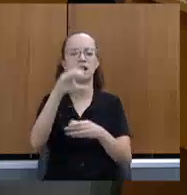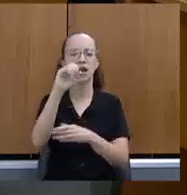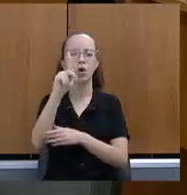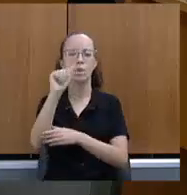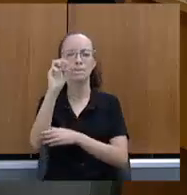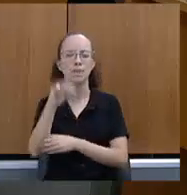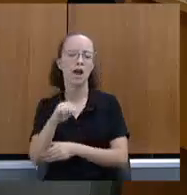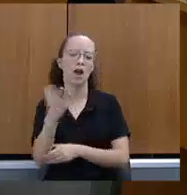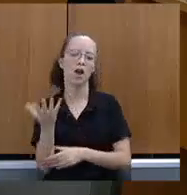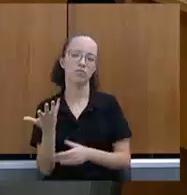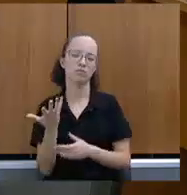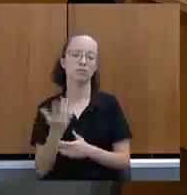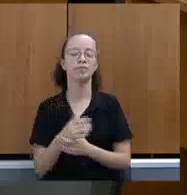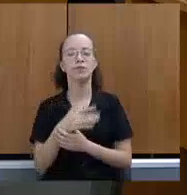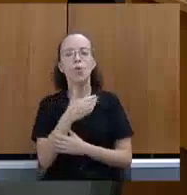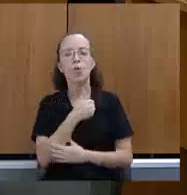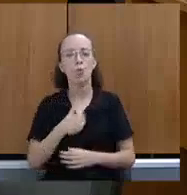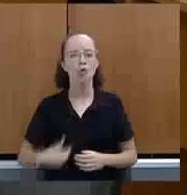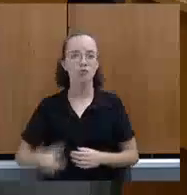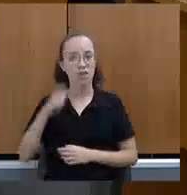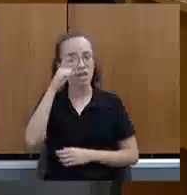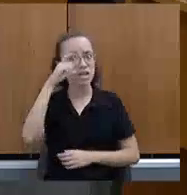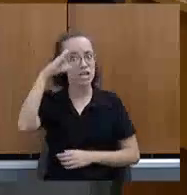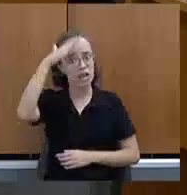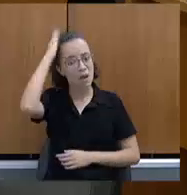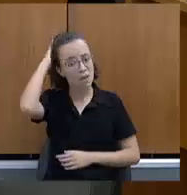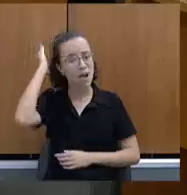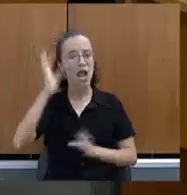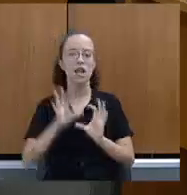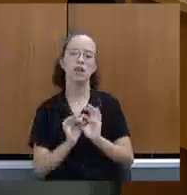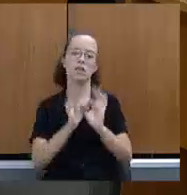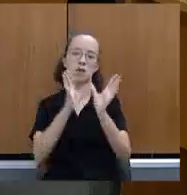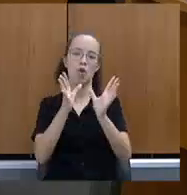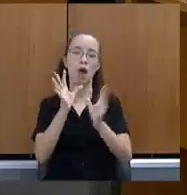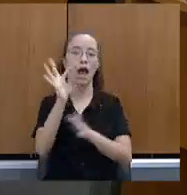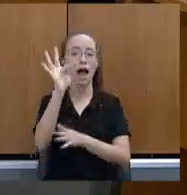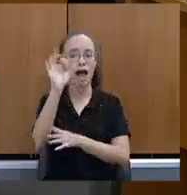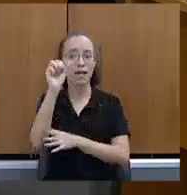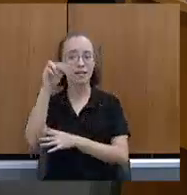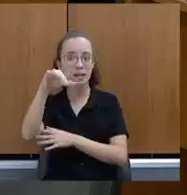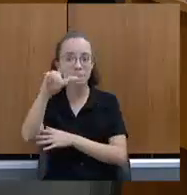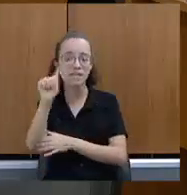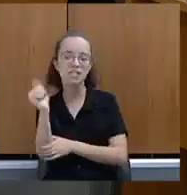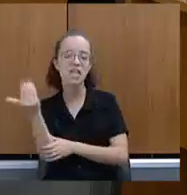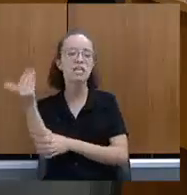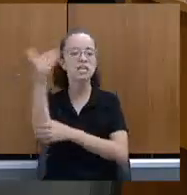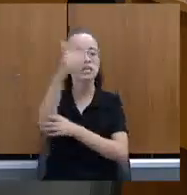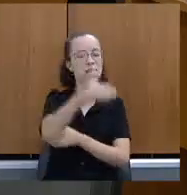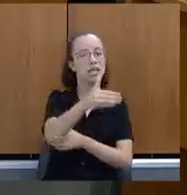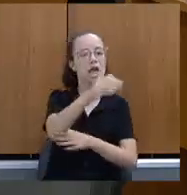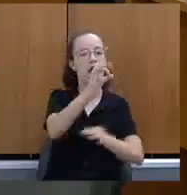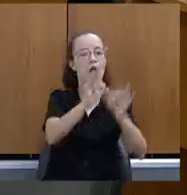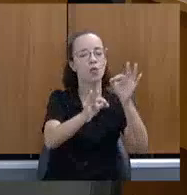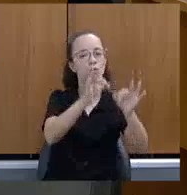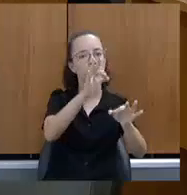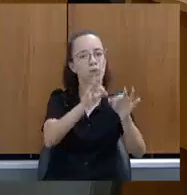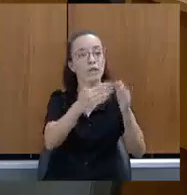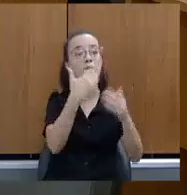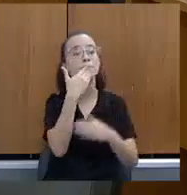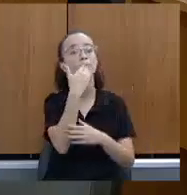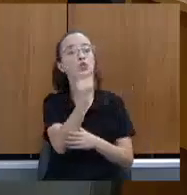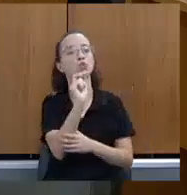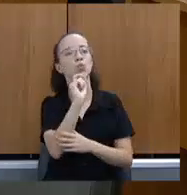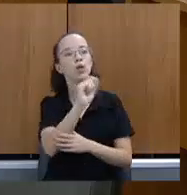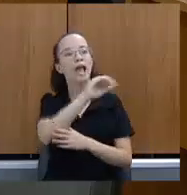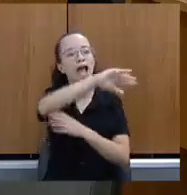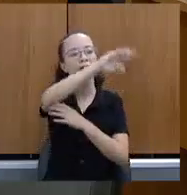questão é que o governo Zema deu atamisa o direito de ir ao judiciário impedir que a Serra